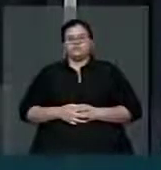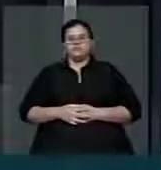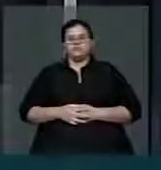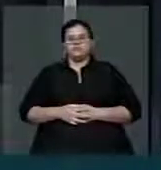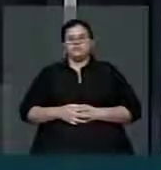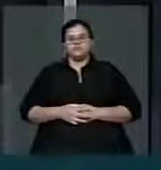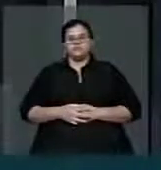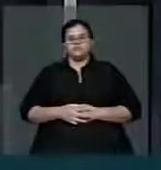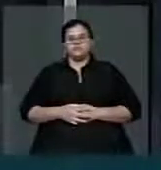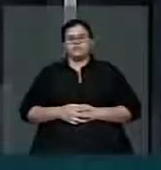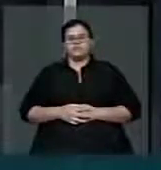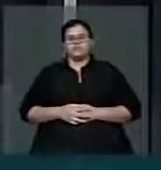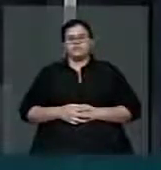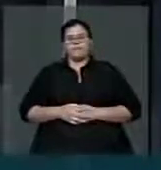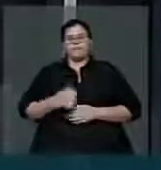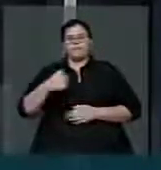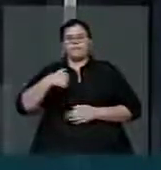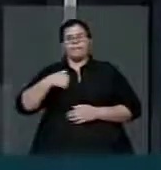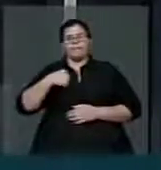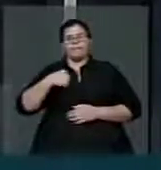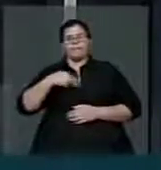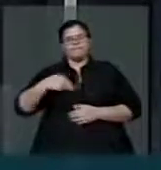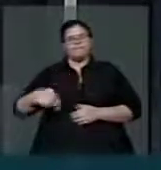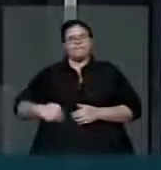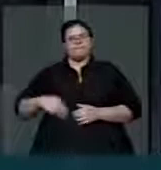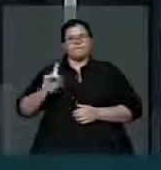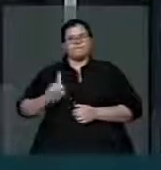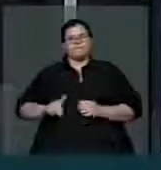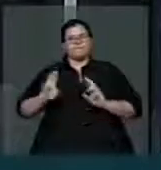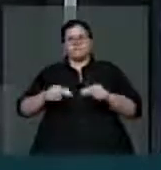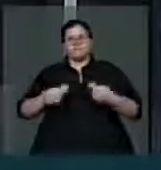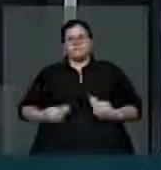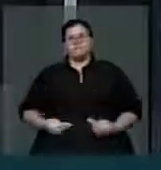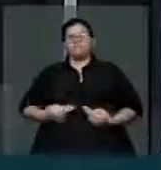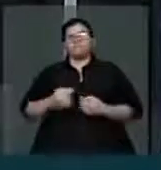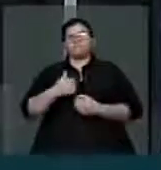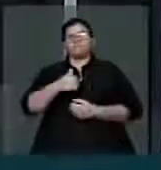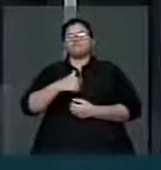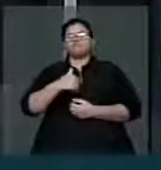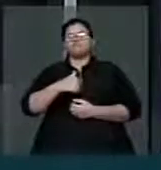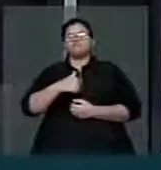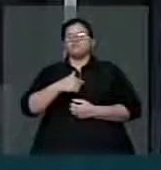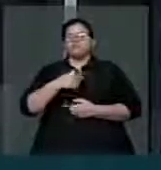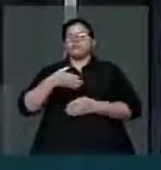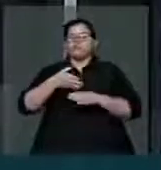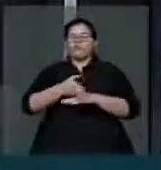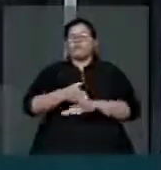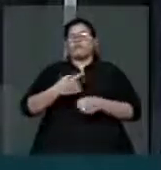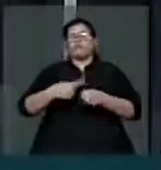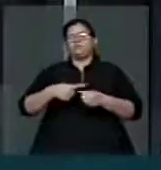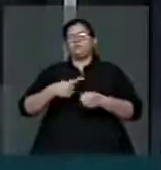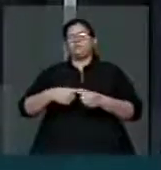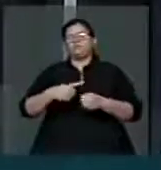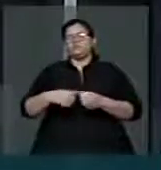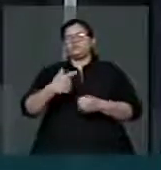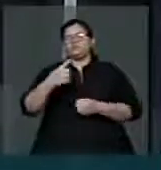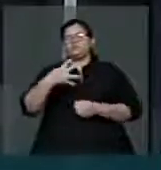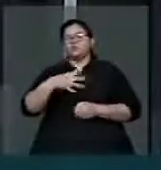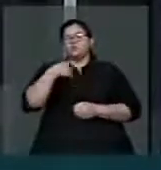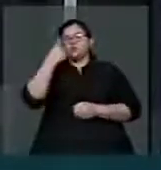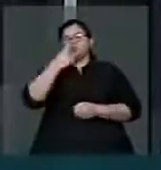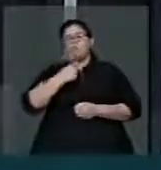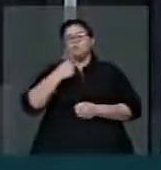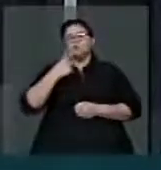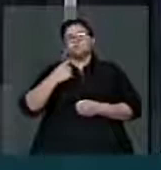Eu era, à época, ministro dos Direitos Humanos, me dirigi à cidade, menos de 24 horas depois desse massacre. Eu